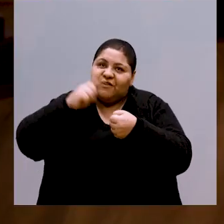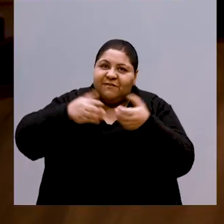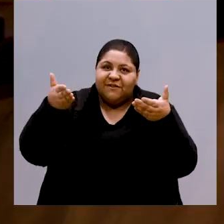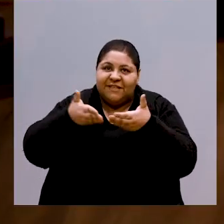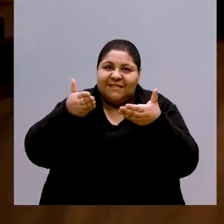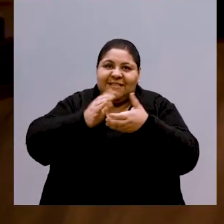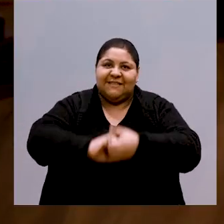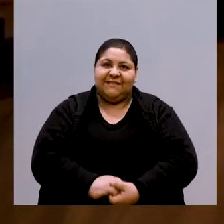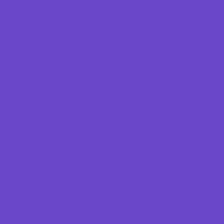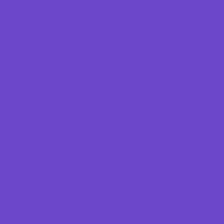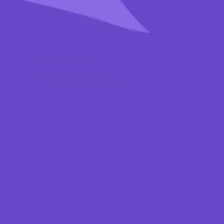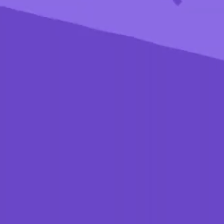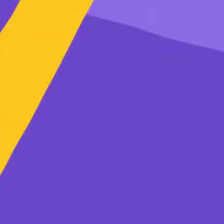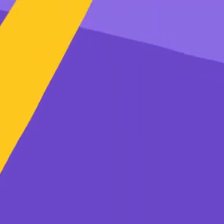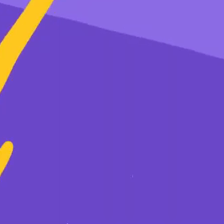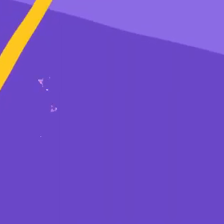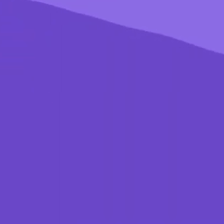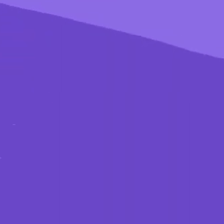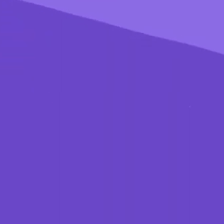aí. Nós voltamos já já.